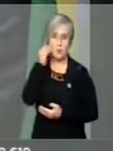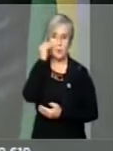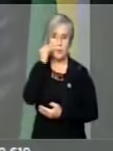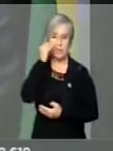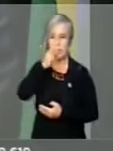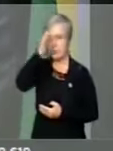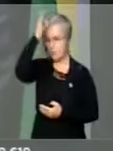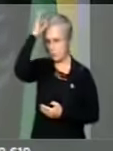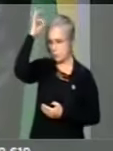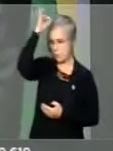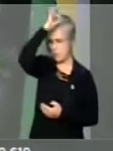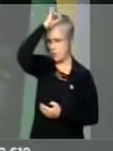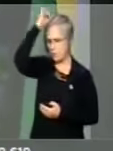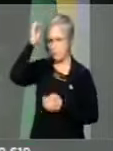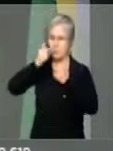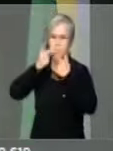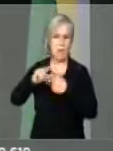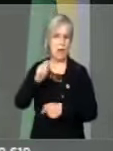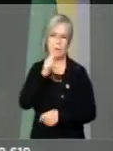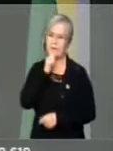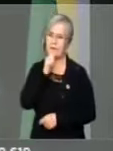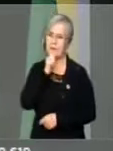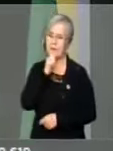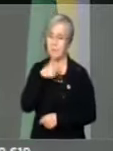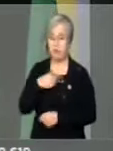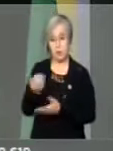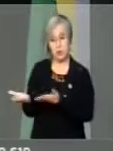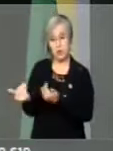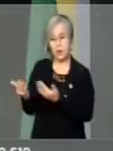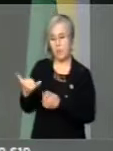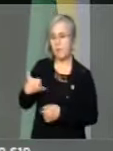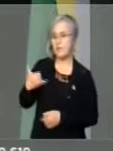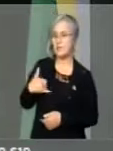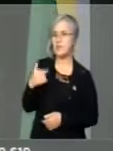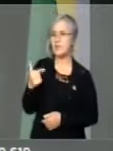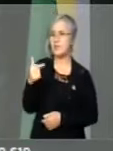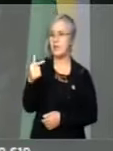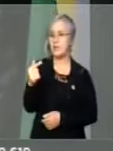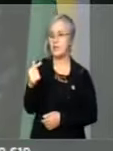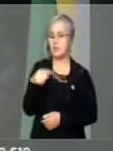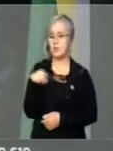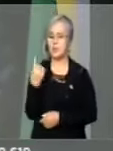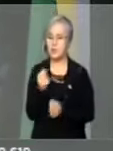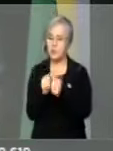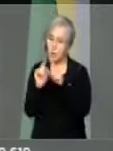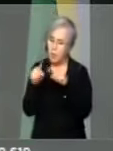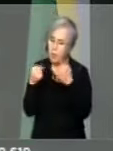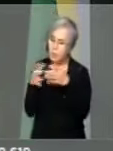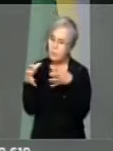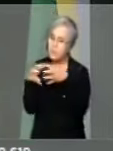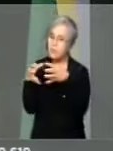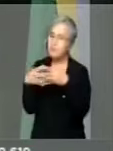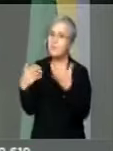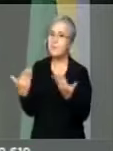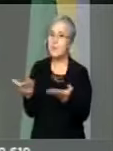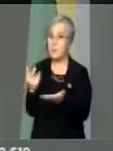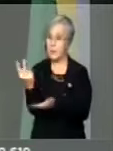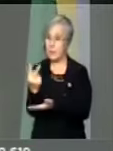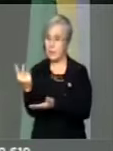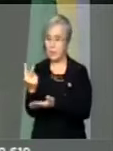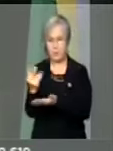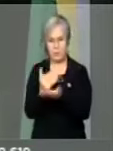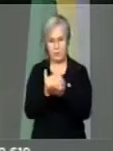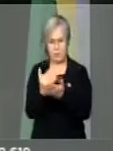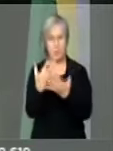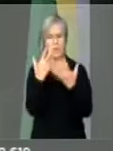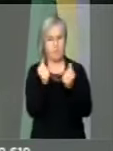batismo no Espírito Santo, numa madrugada, eu era jovem, tinha 17 anos, estávamos ali, e aí então, esse casal disse assim,